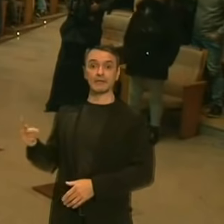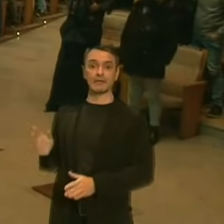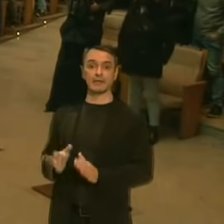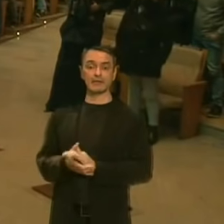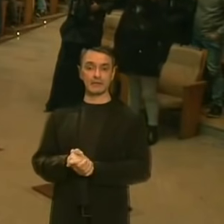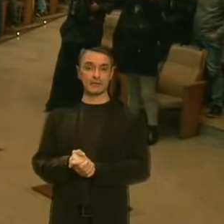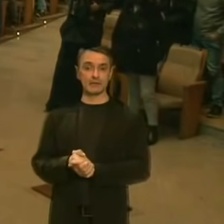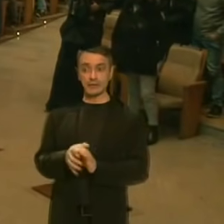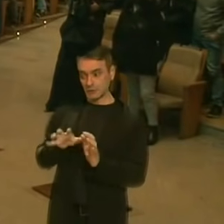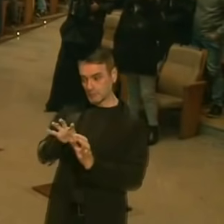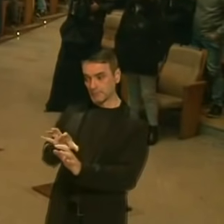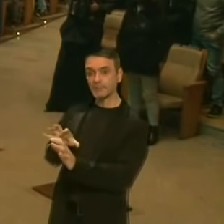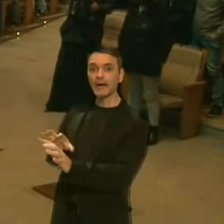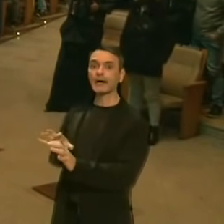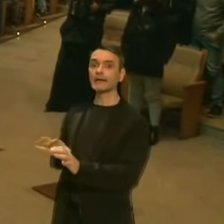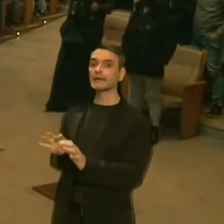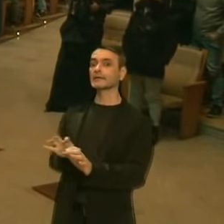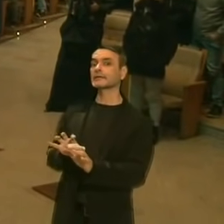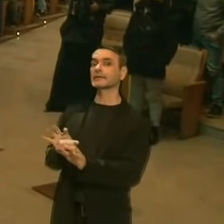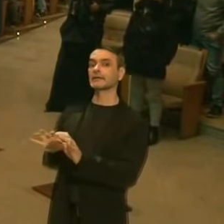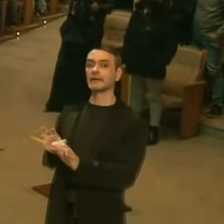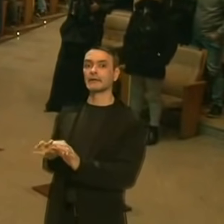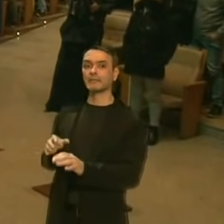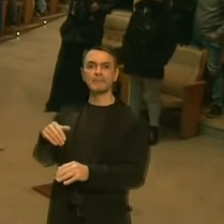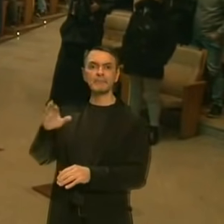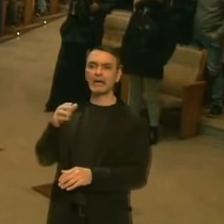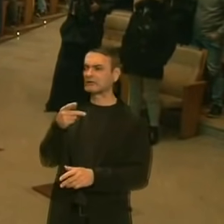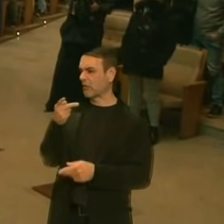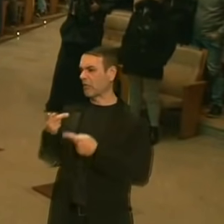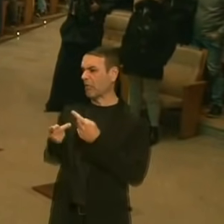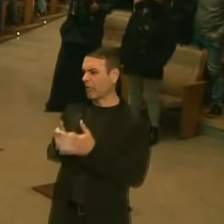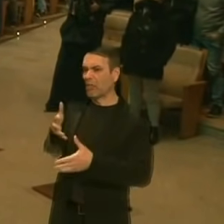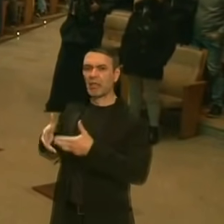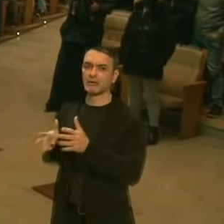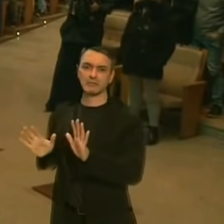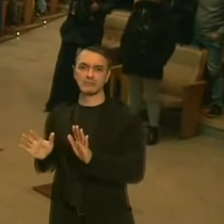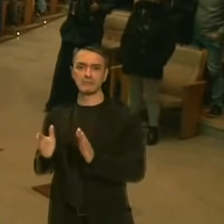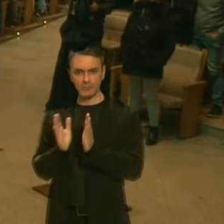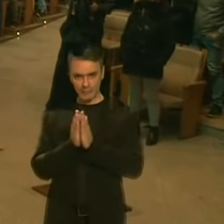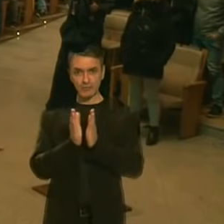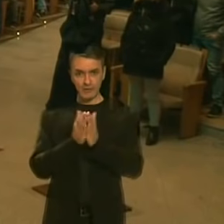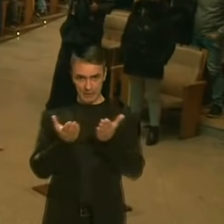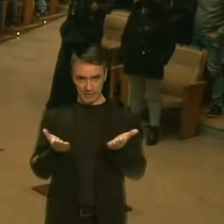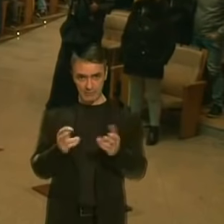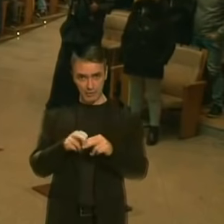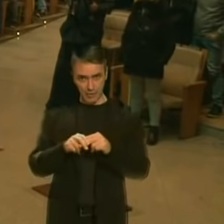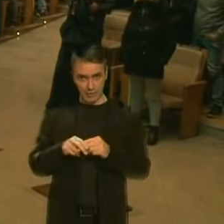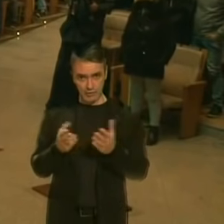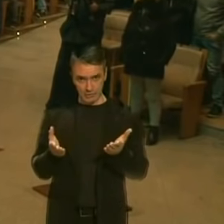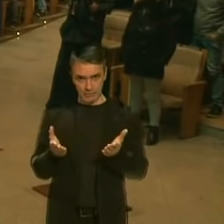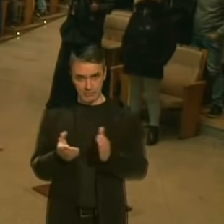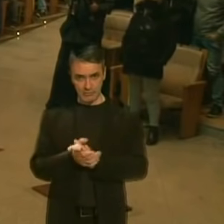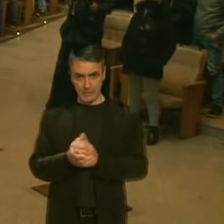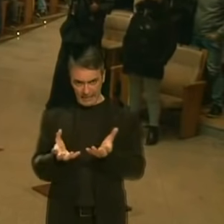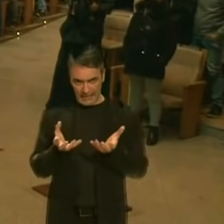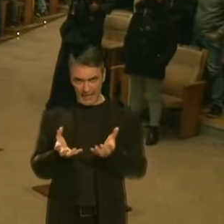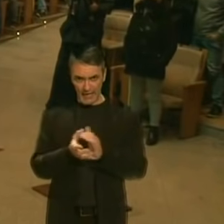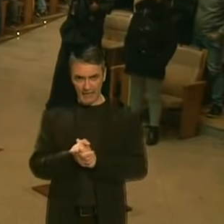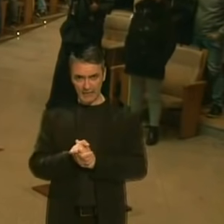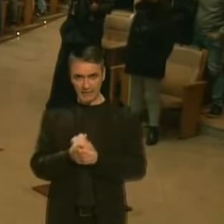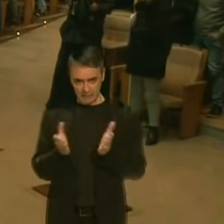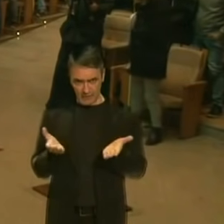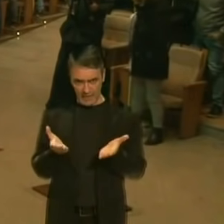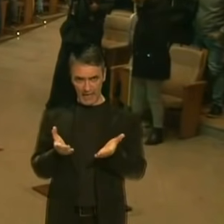isso impacta muito mais do que 10.000 palavras. Posso orar por isso? Tá? Você está disposto a se colocar